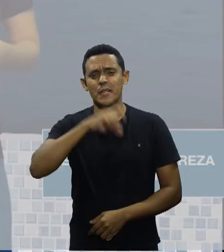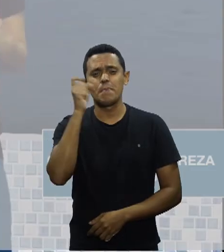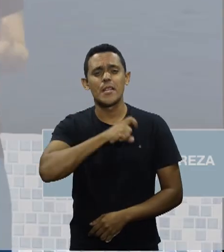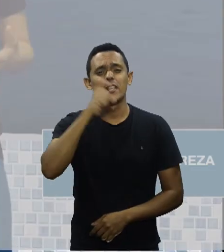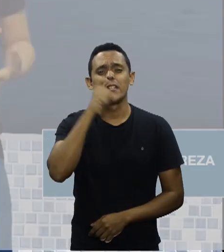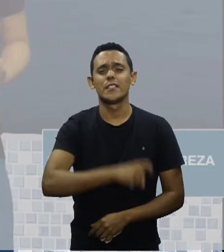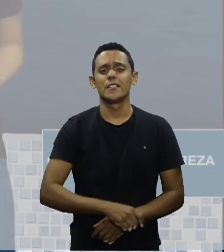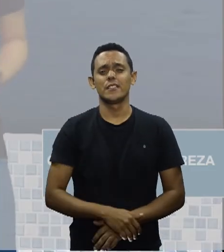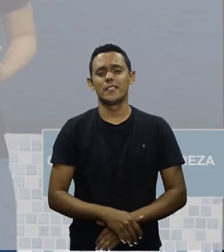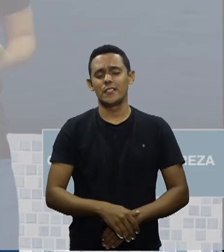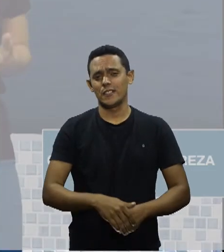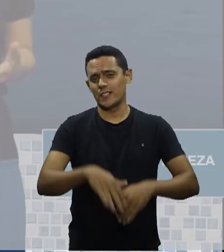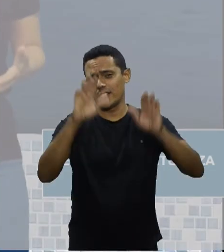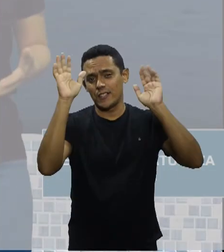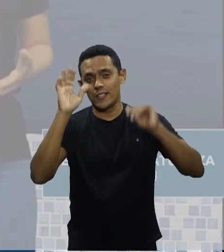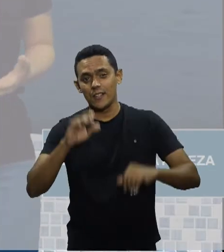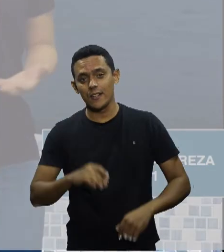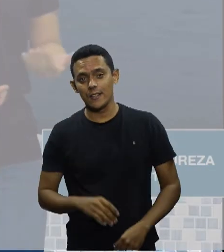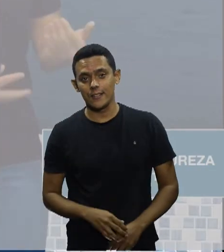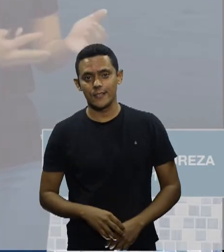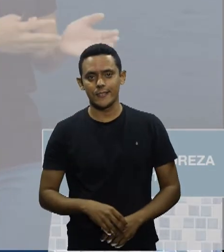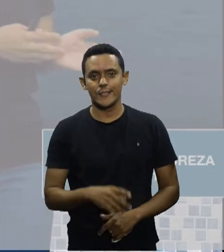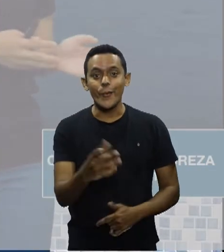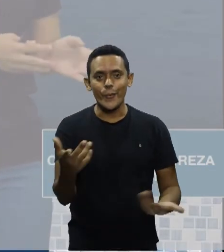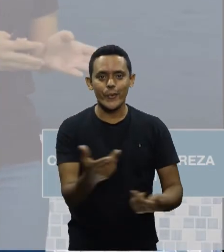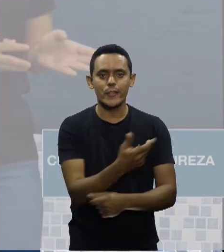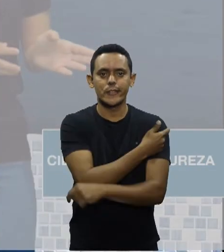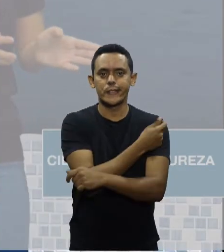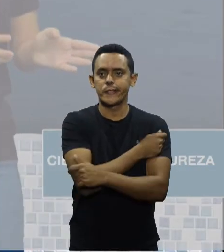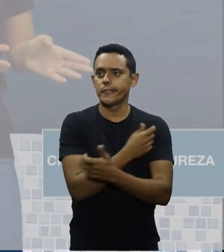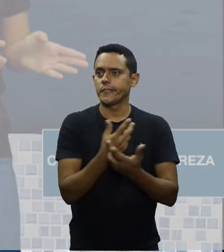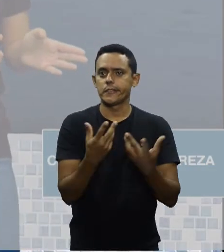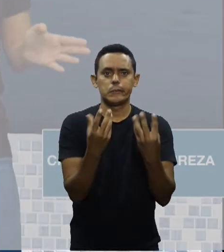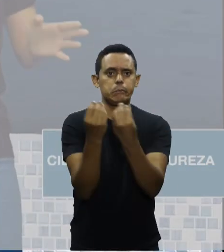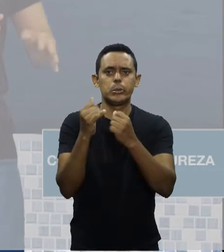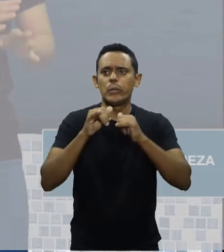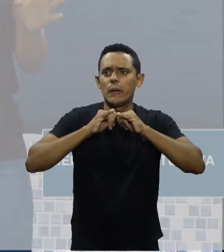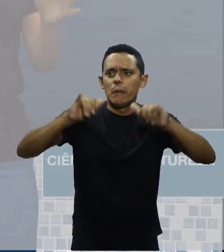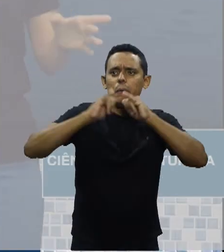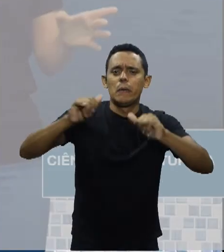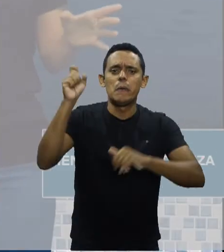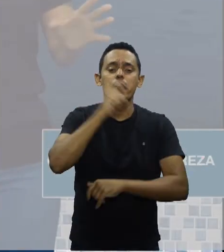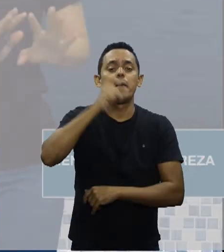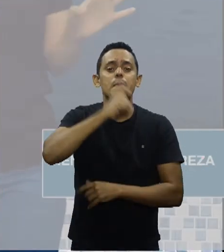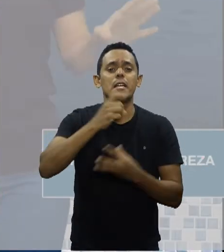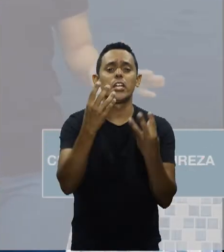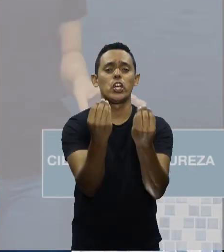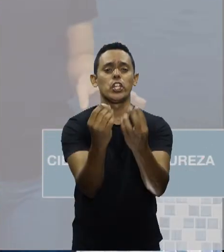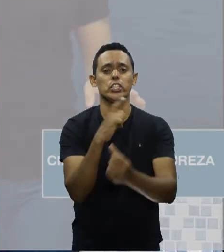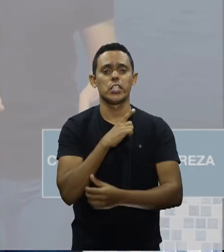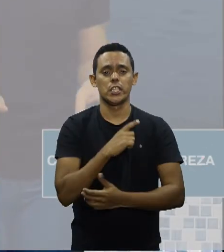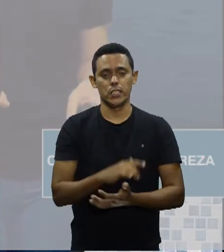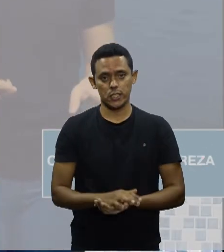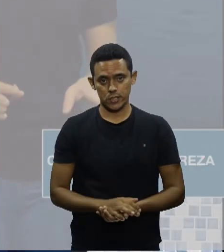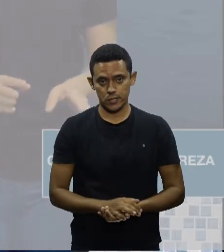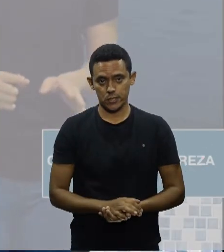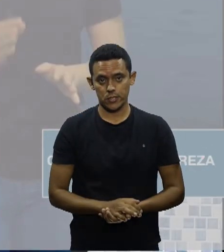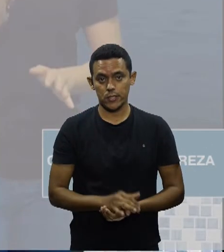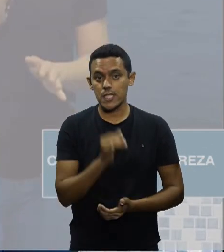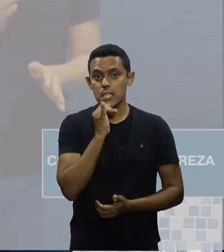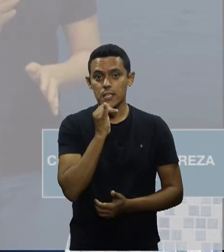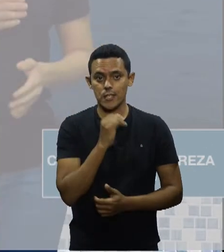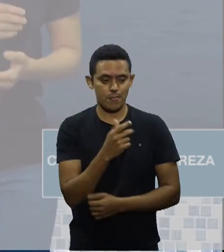rolado fake news a respeito de vacina então logo no início quando surgiram os primeiros casos já tinha fake news dizendo que já tinha vacina pronta